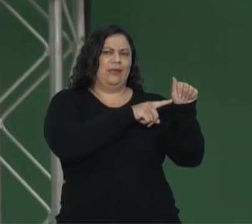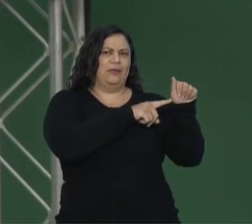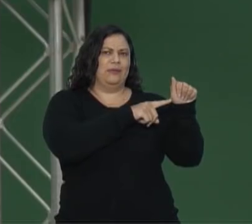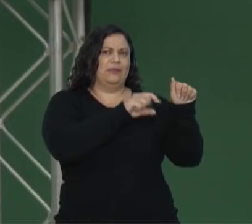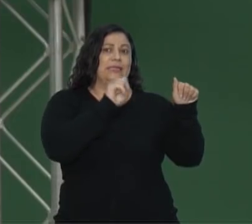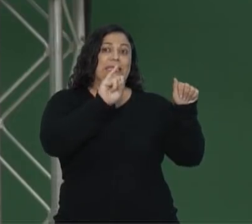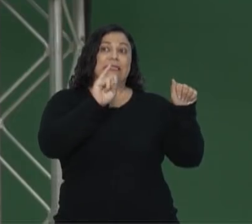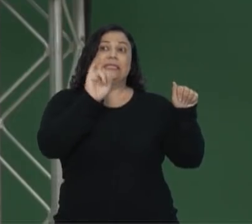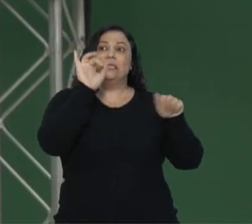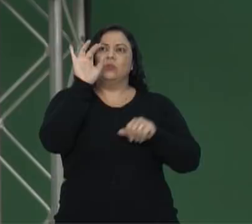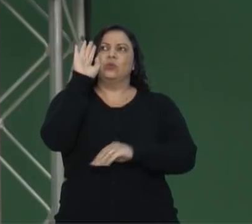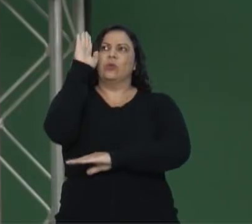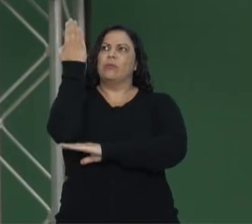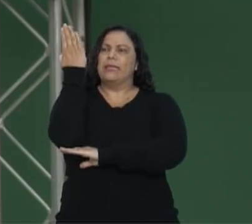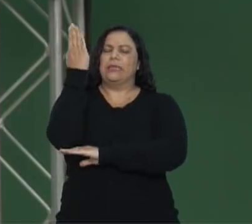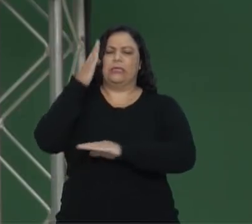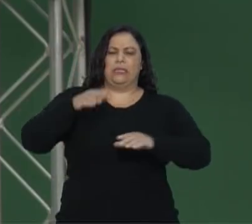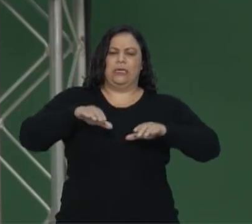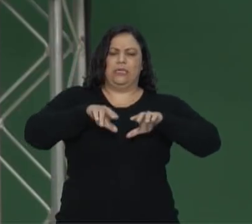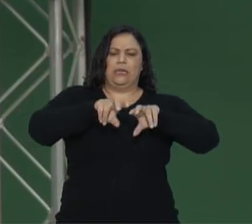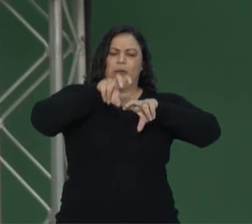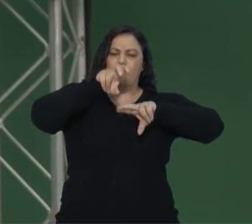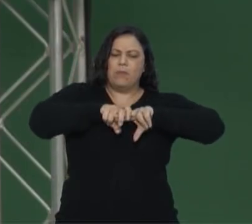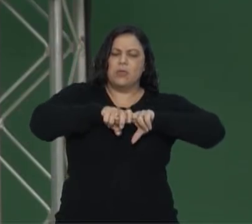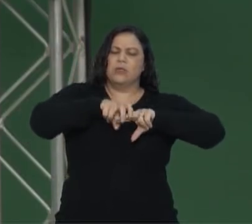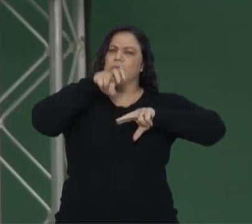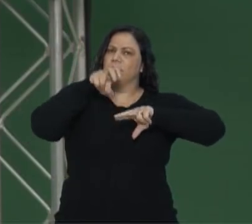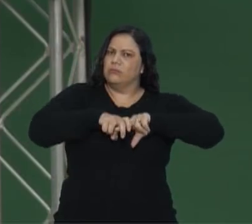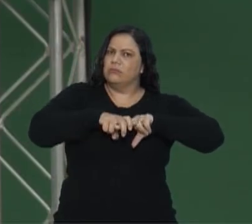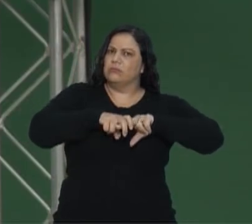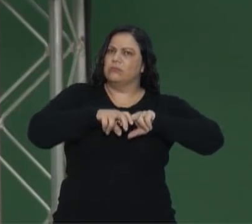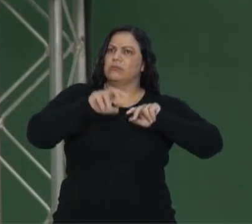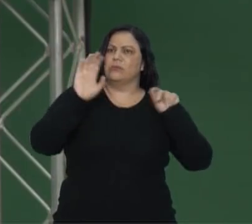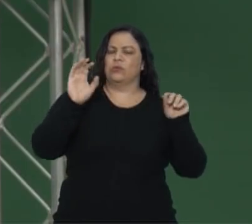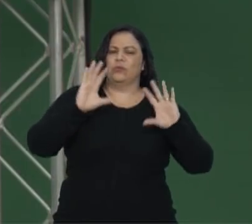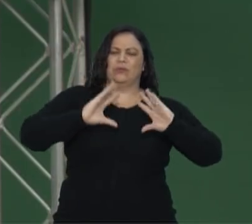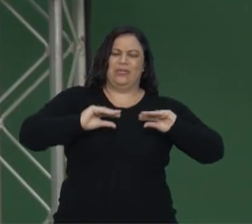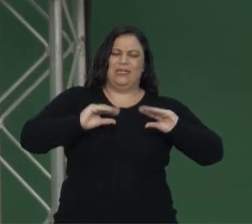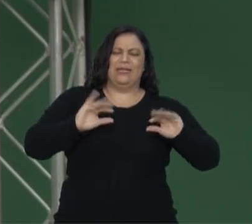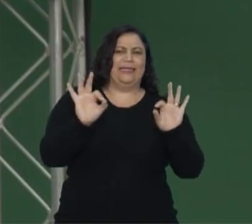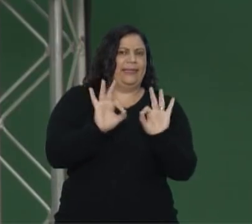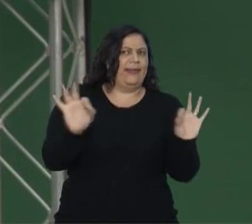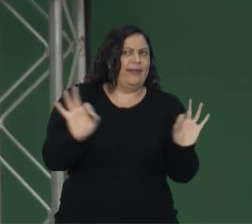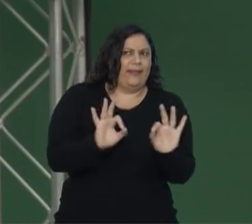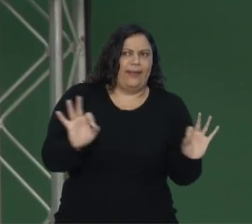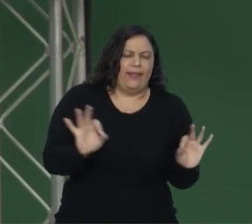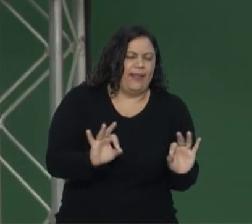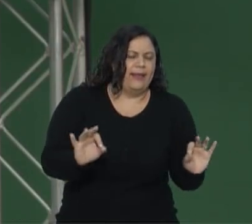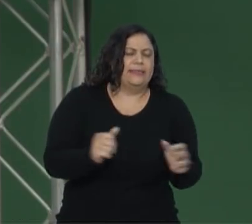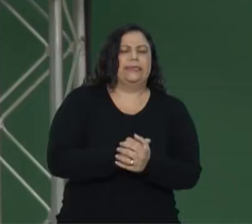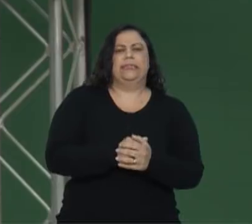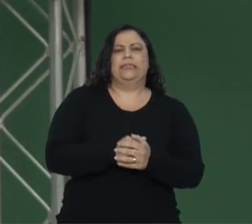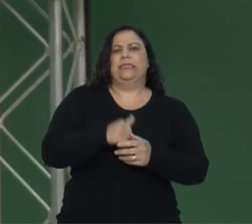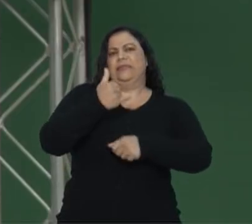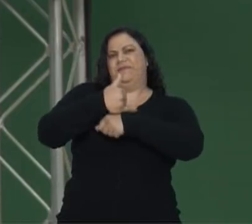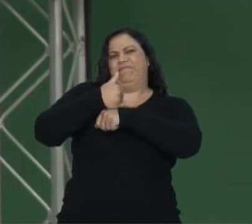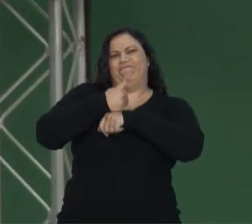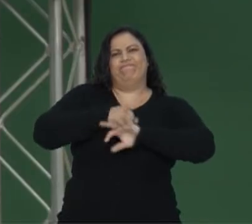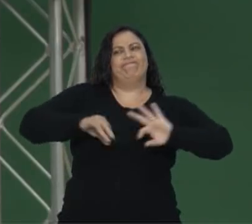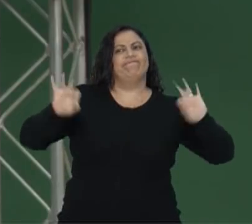cadeira bruta, só madeira, pensando numa cadeira de madeira, sem estofamento, sem metal,